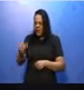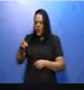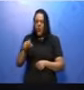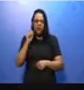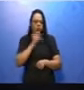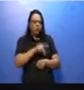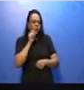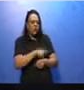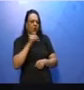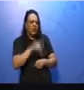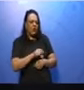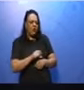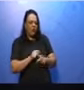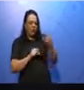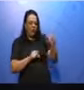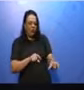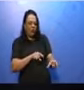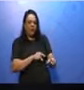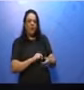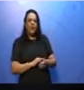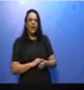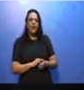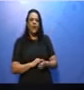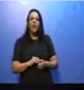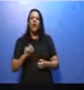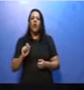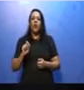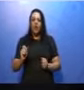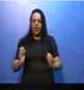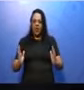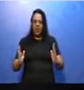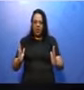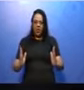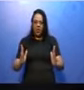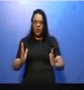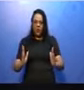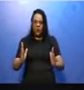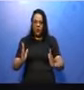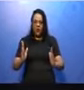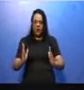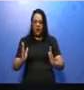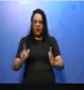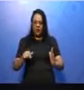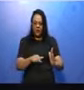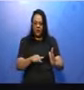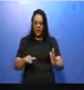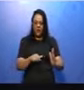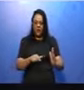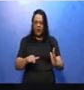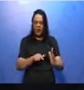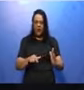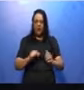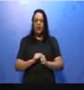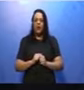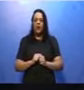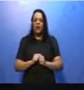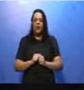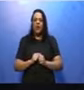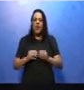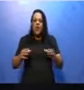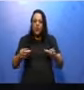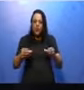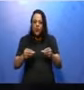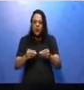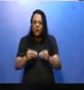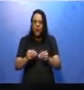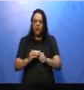tenho no meio a minha oração subordinada adjetiva e nas extremidades as minhas orações principais.